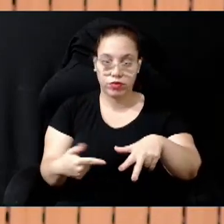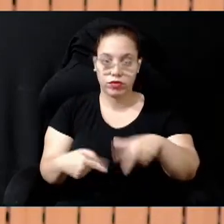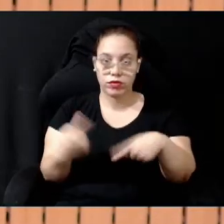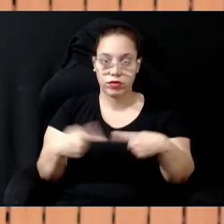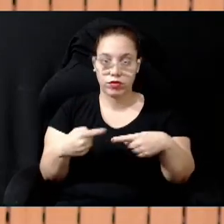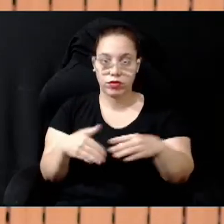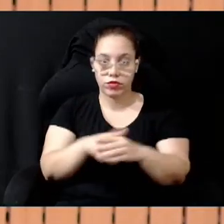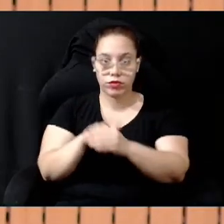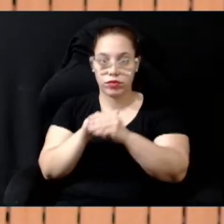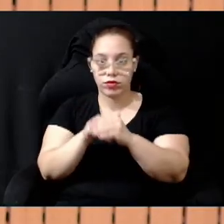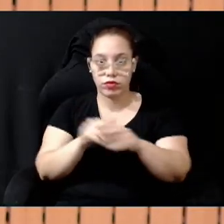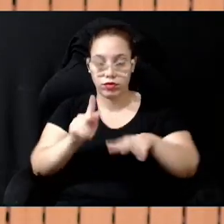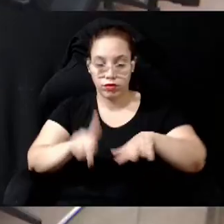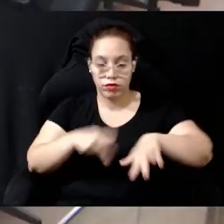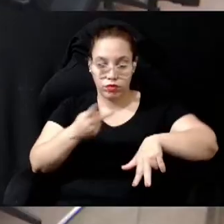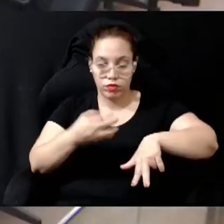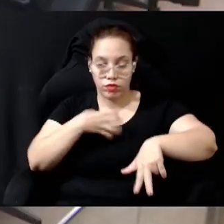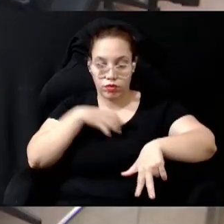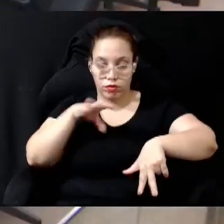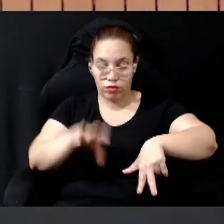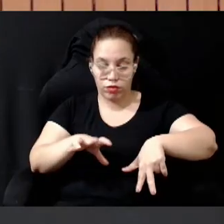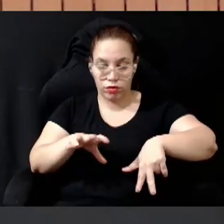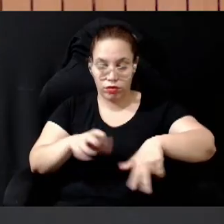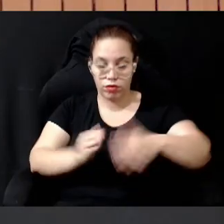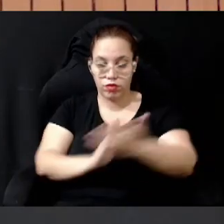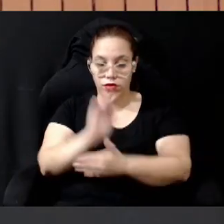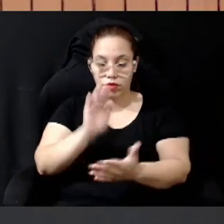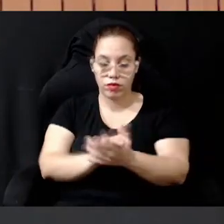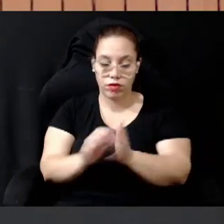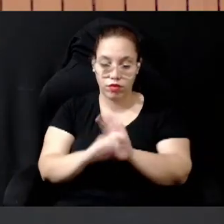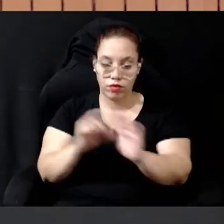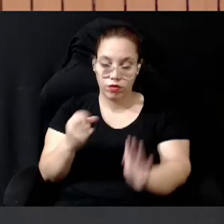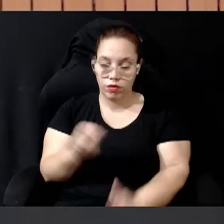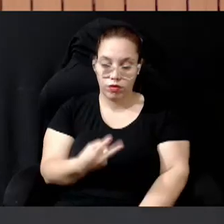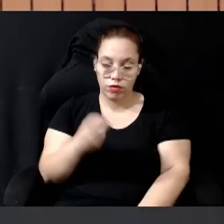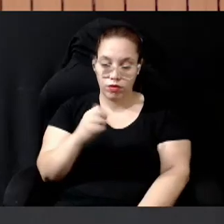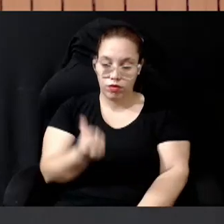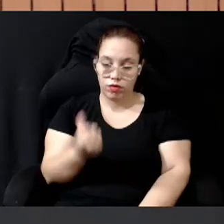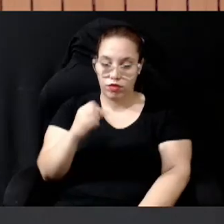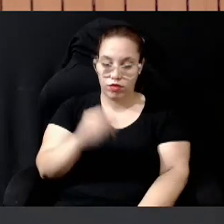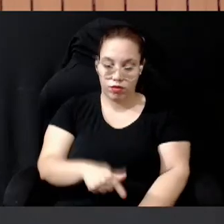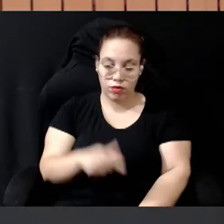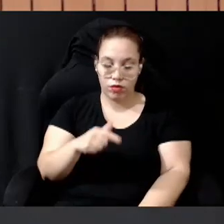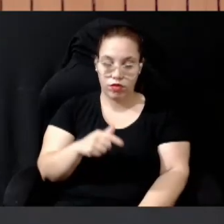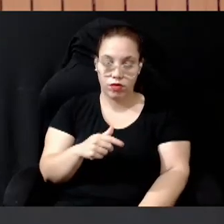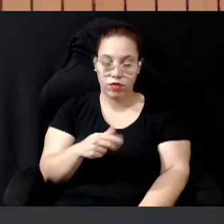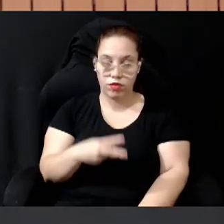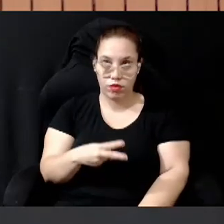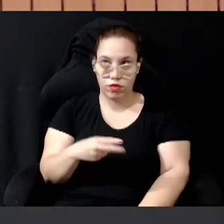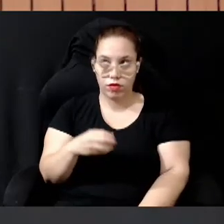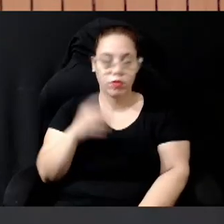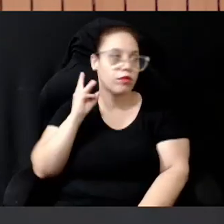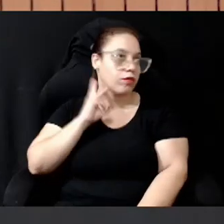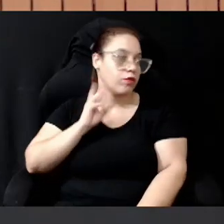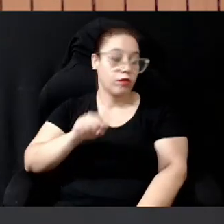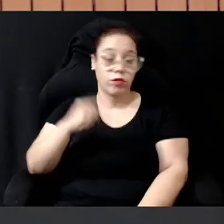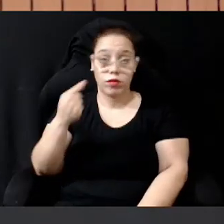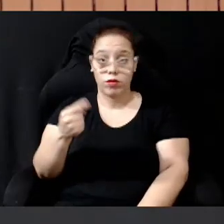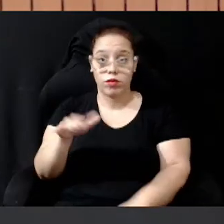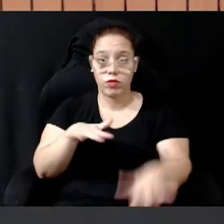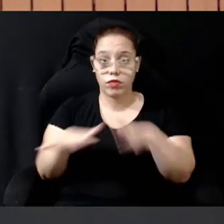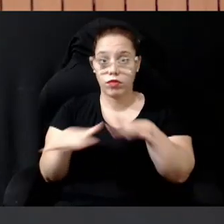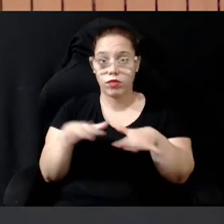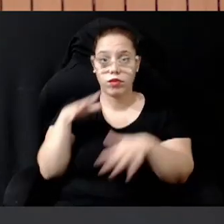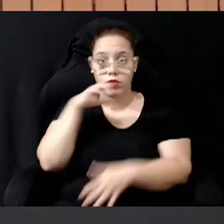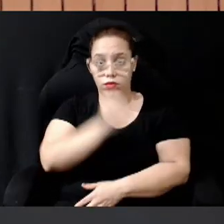Vereadores favoráveis permaneçam como estão. Aprovado. Requerimento número 2182 do vereador Cecílio Santos e outros vereadores, que requer tramitação em regime de urgência